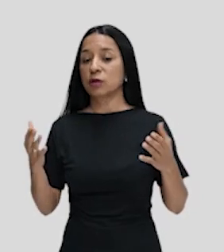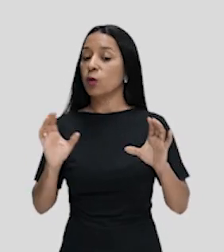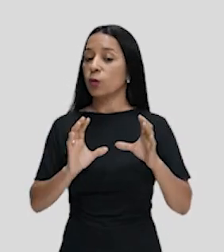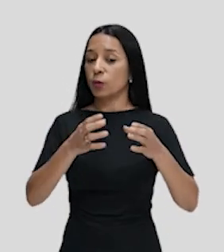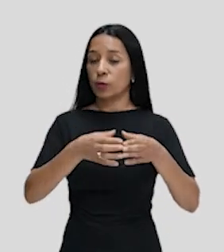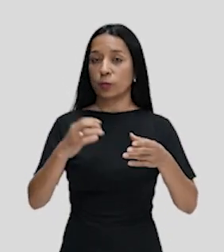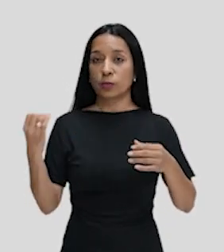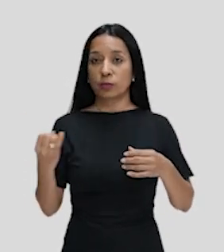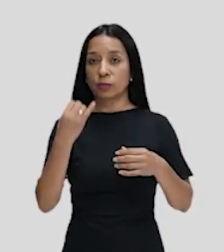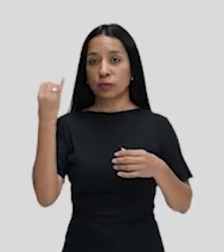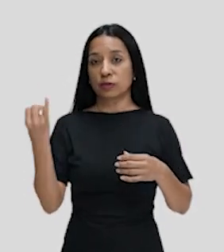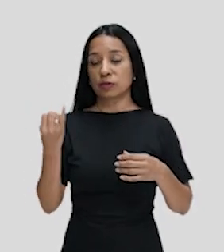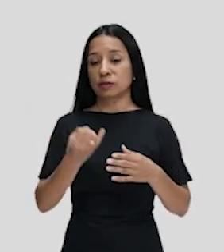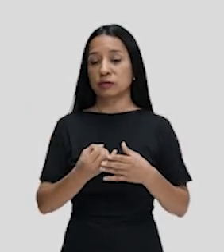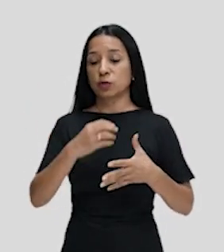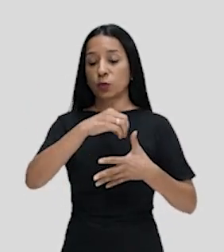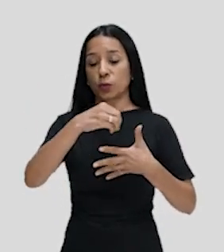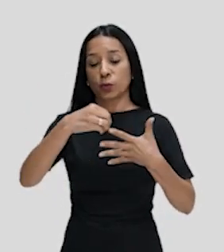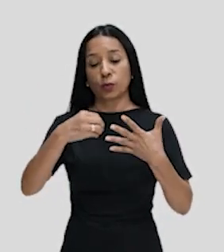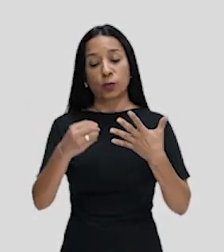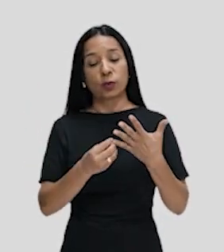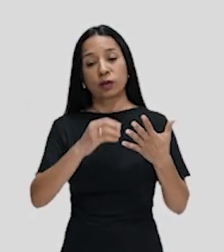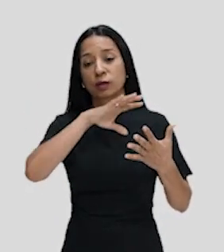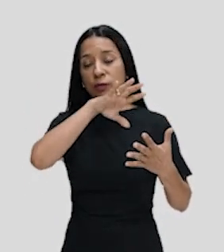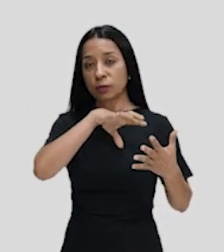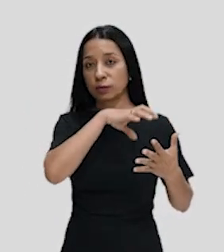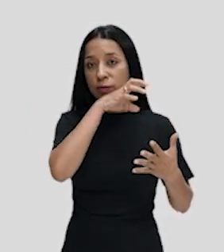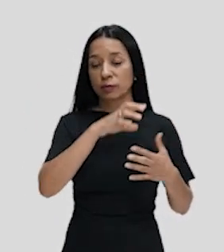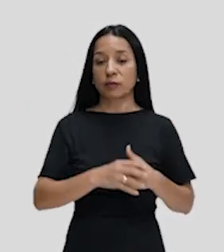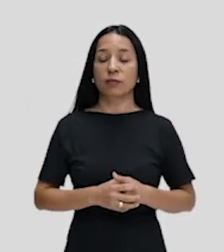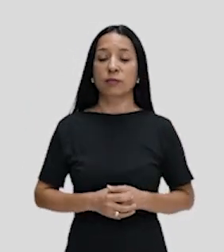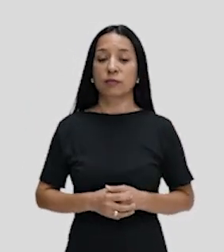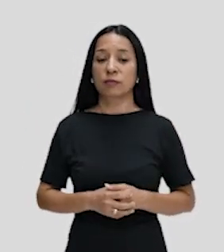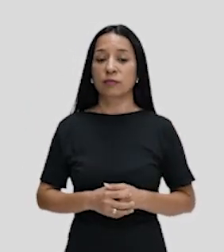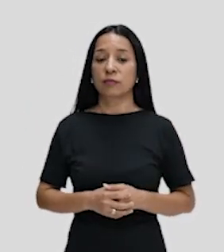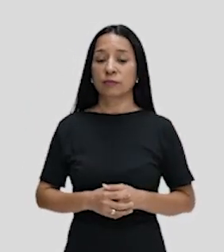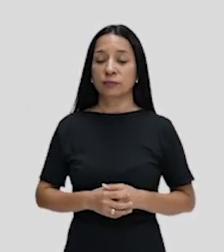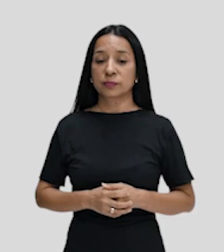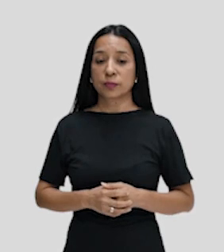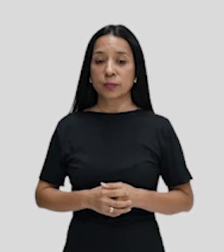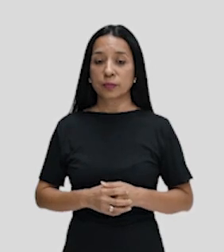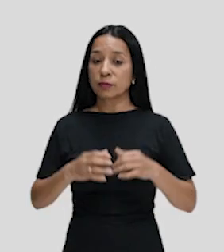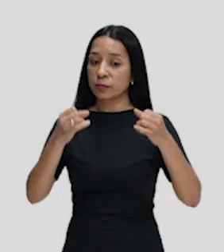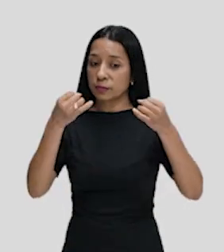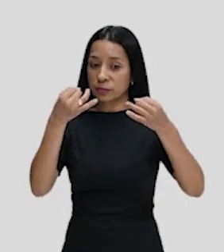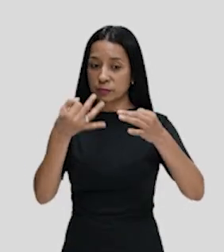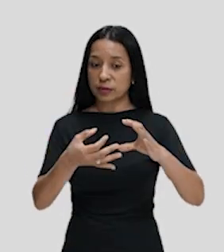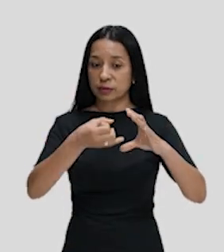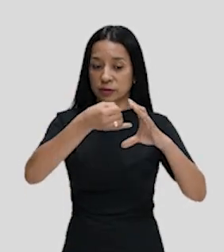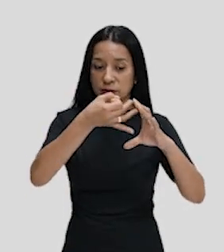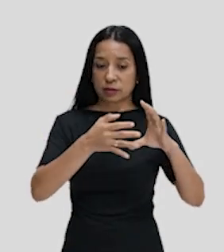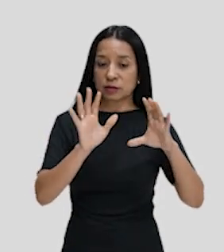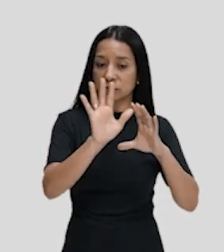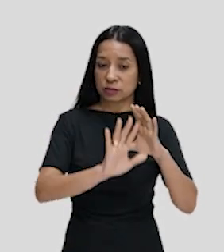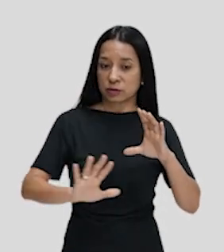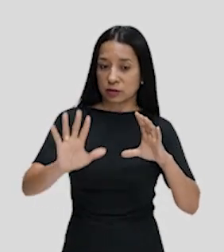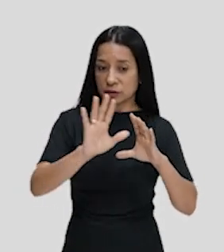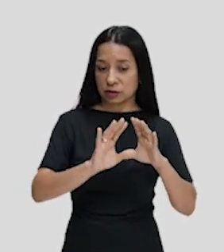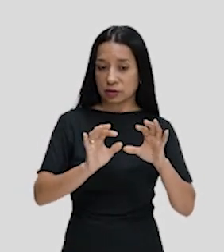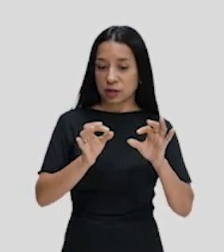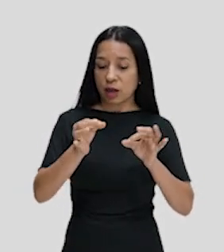animal. Os quinidários. Vamos falar sobre as características gerais, a organização corporal desses indivíduos, como é que